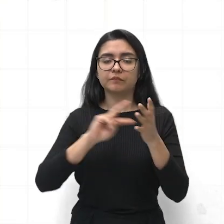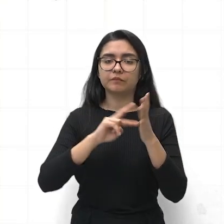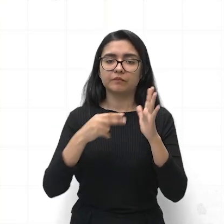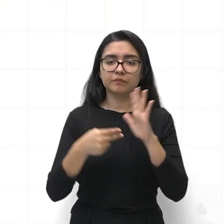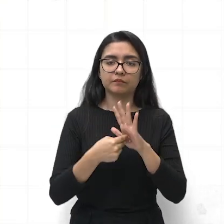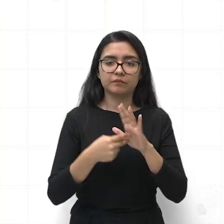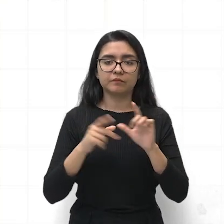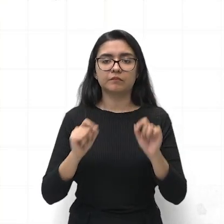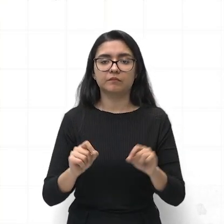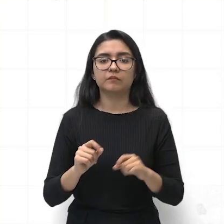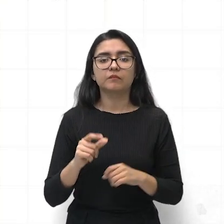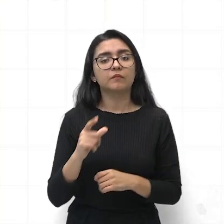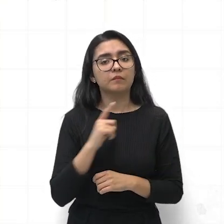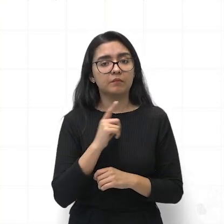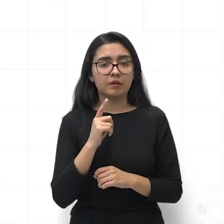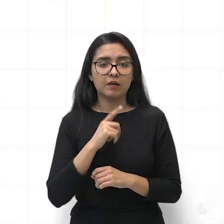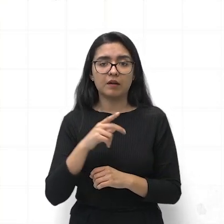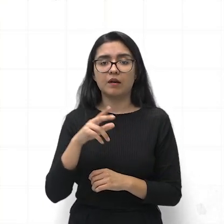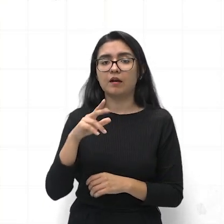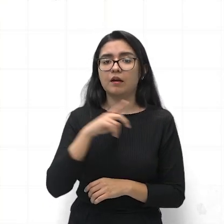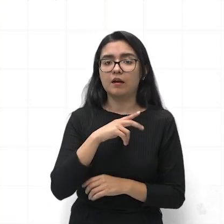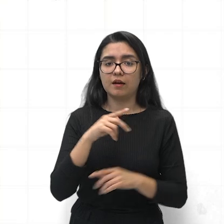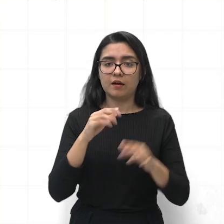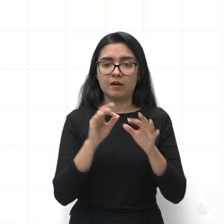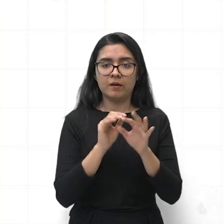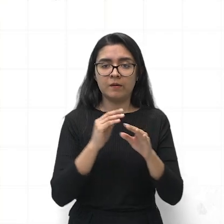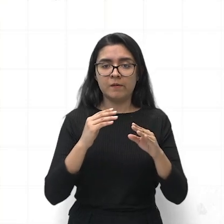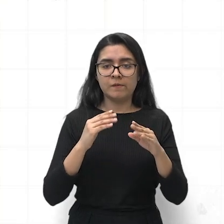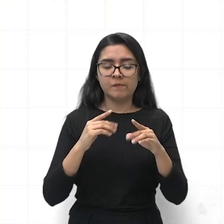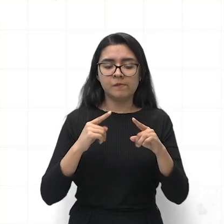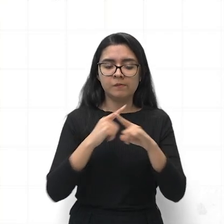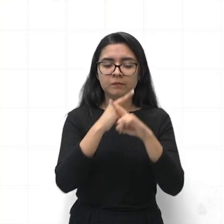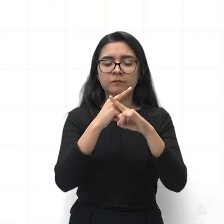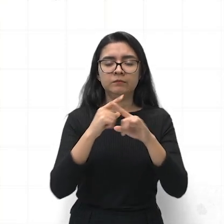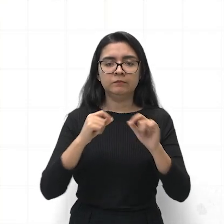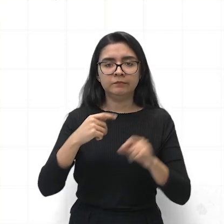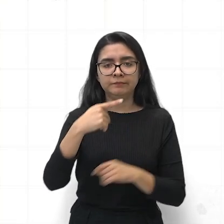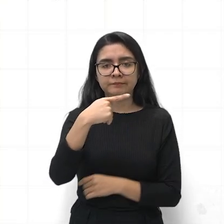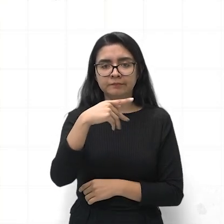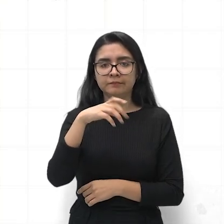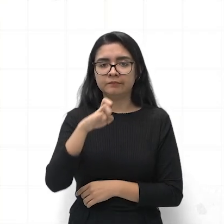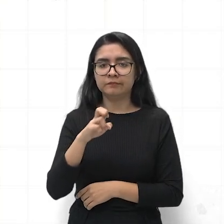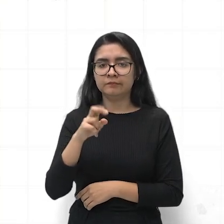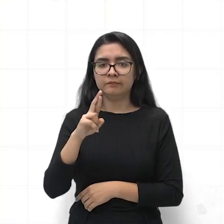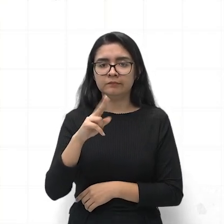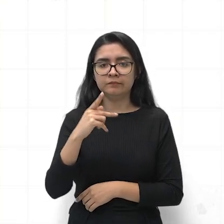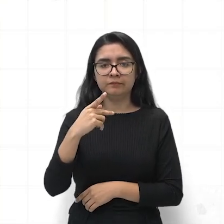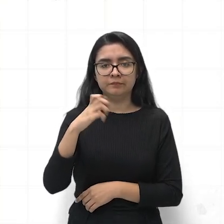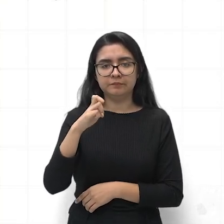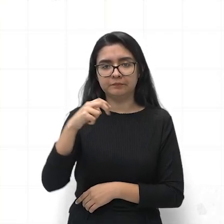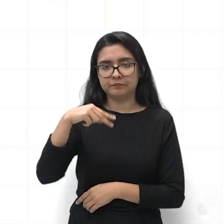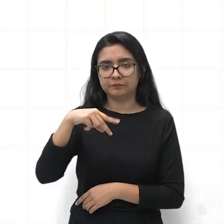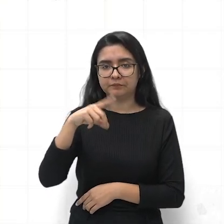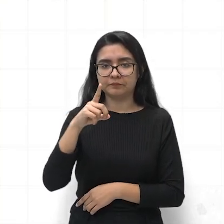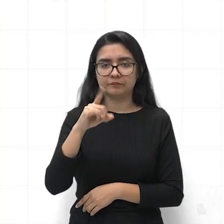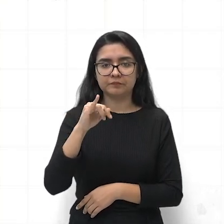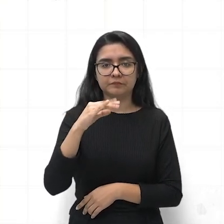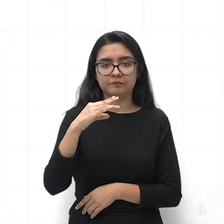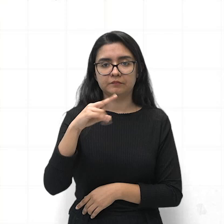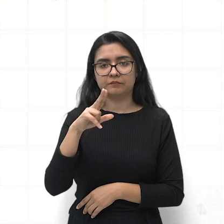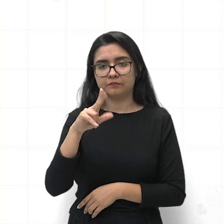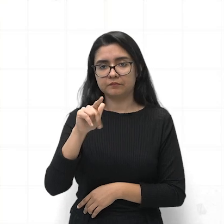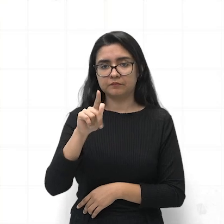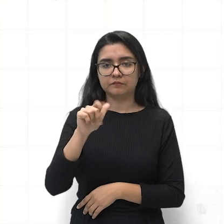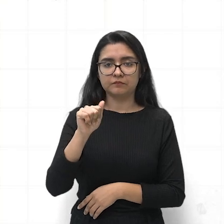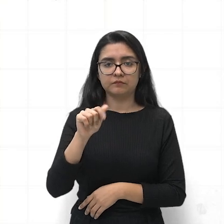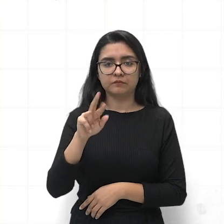que elas sejam perpendiculares, necessariamente elas têm que medir quanto? 90 graus. Só que